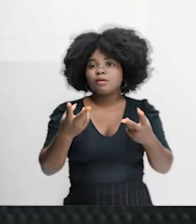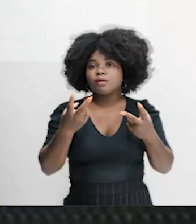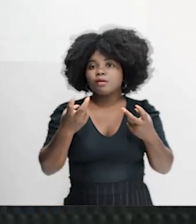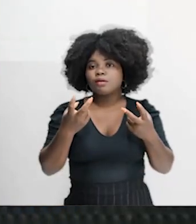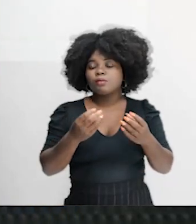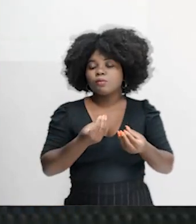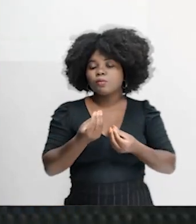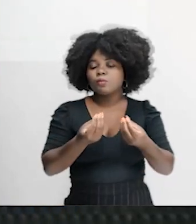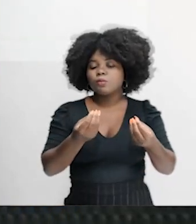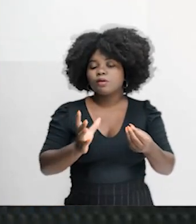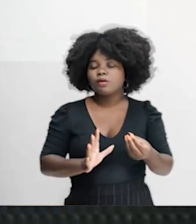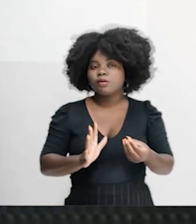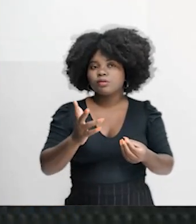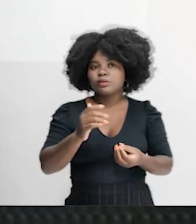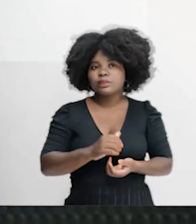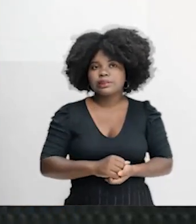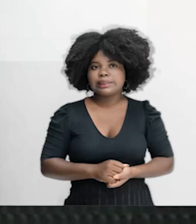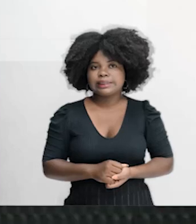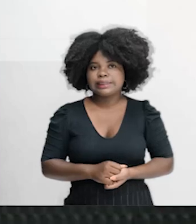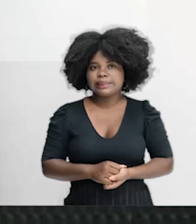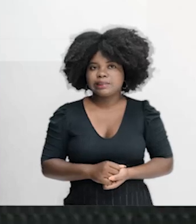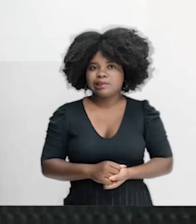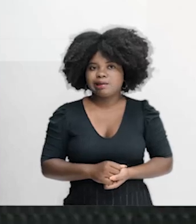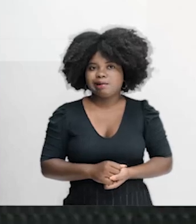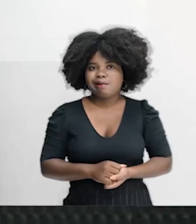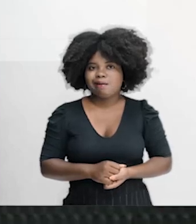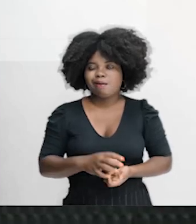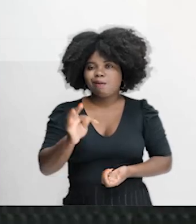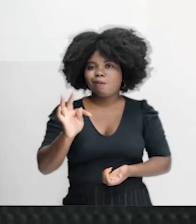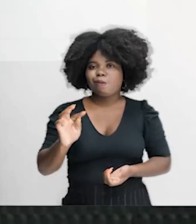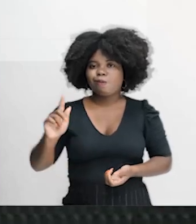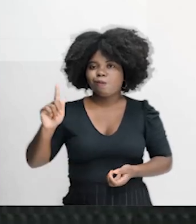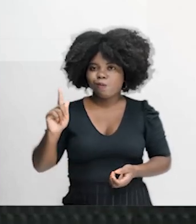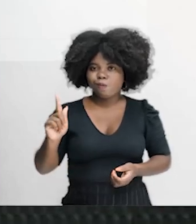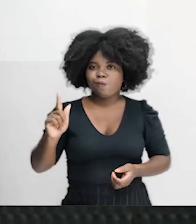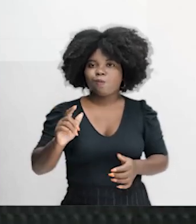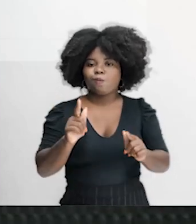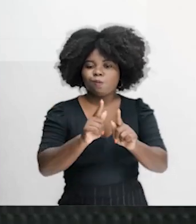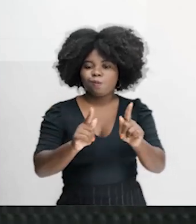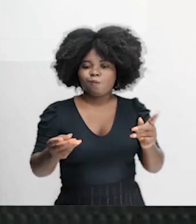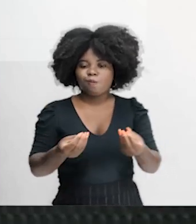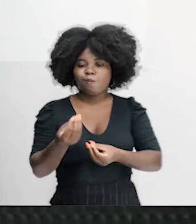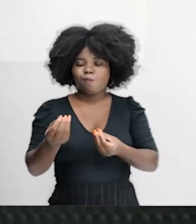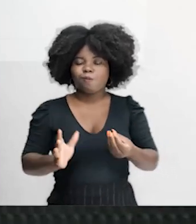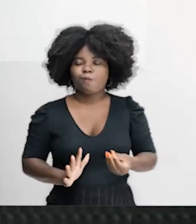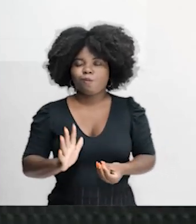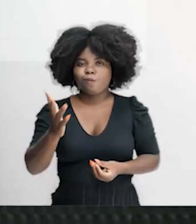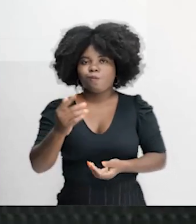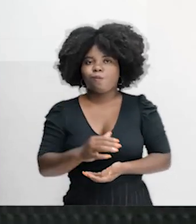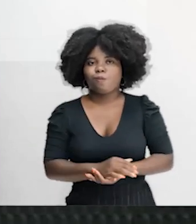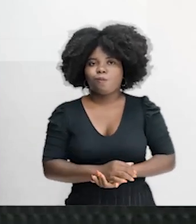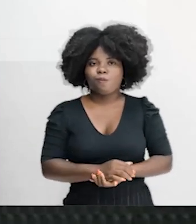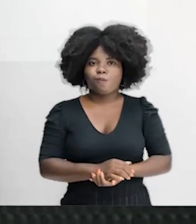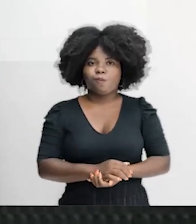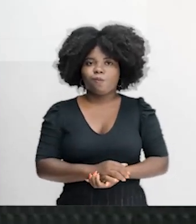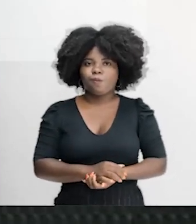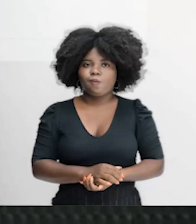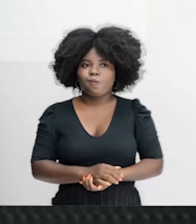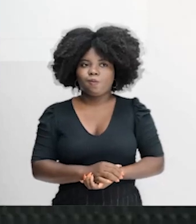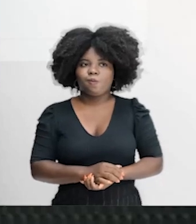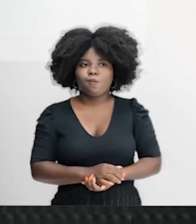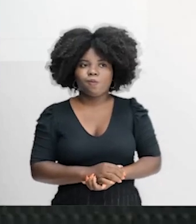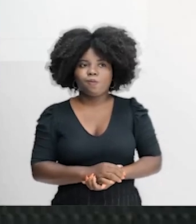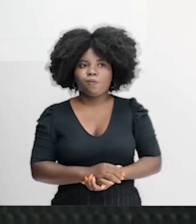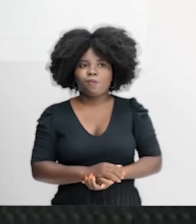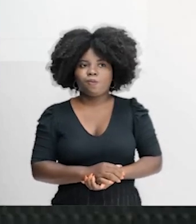é o comportamento aí do gráfico de uma função tangente. Turma, vamos começar aqui,